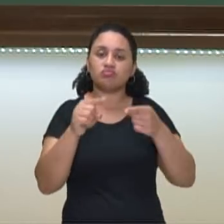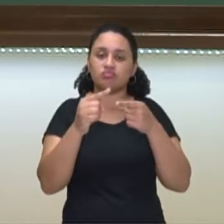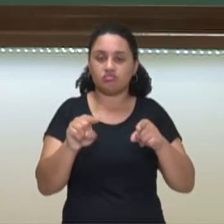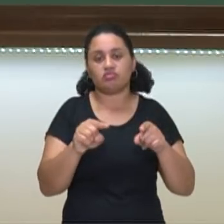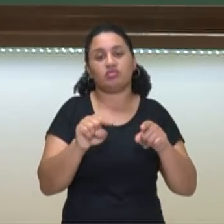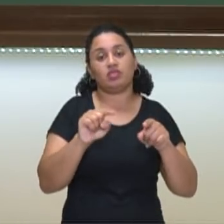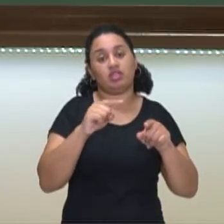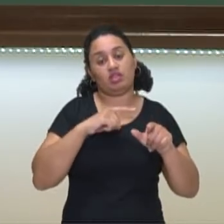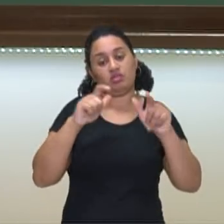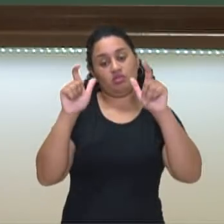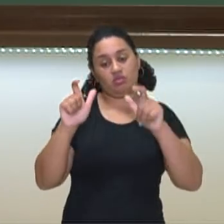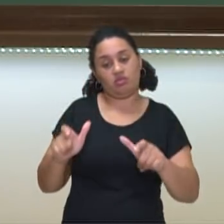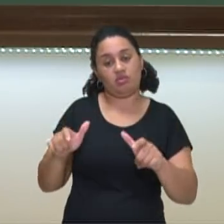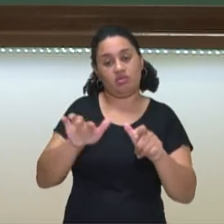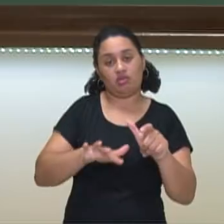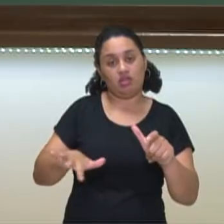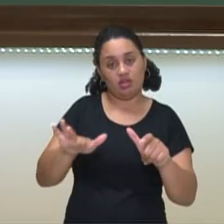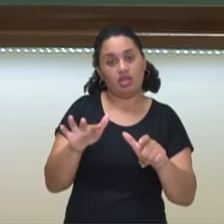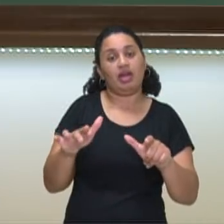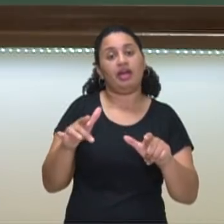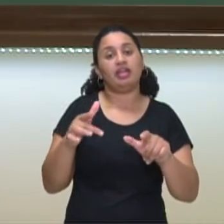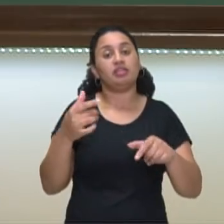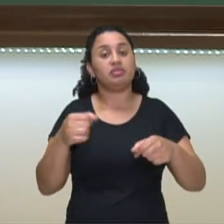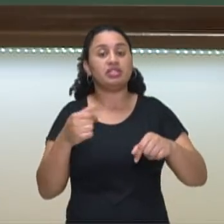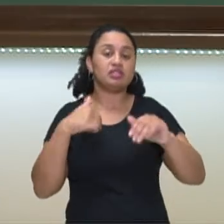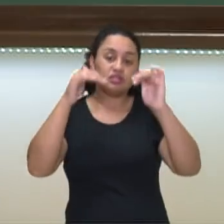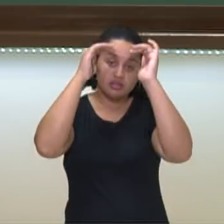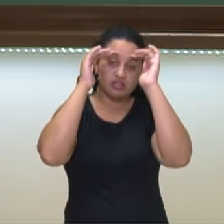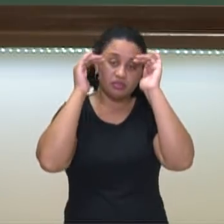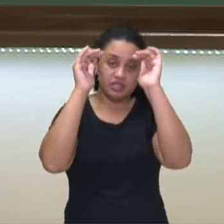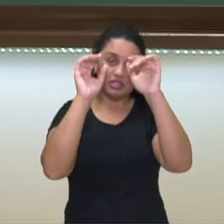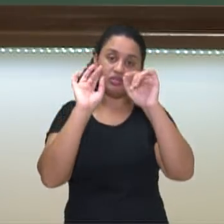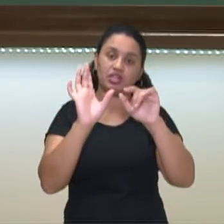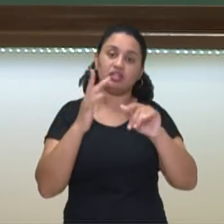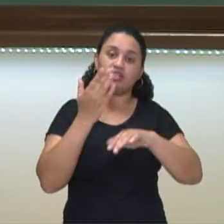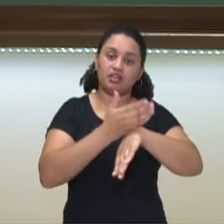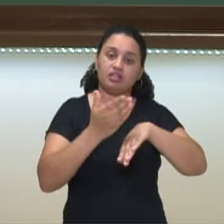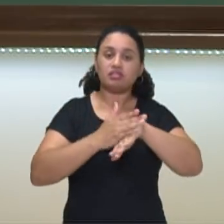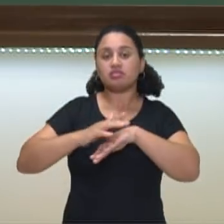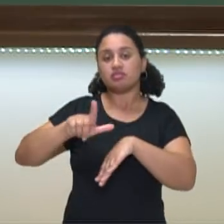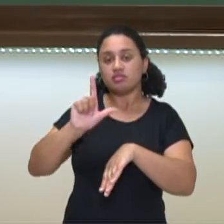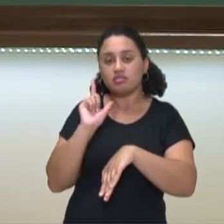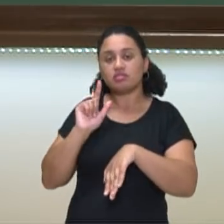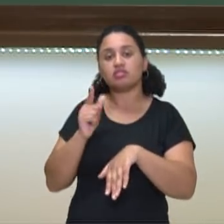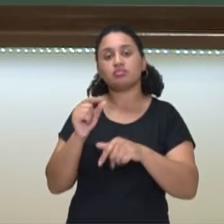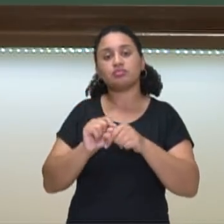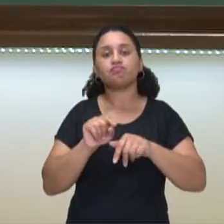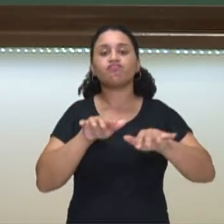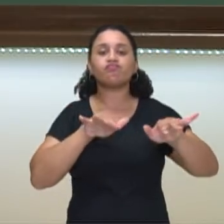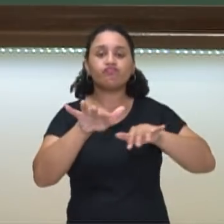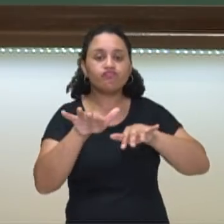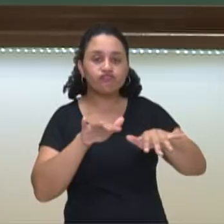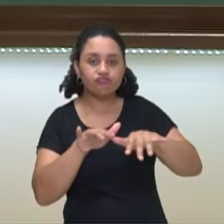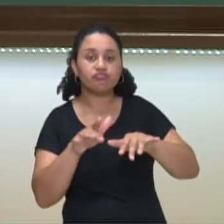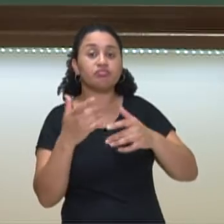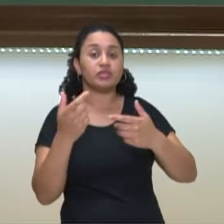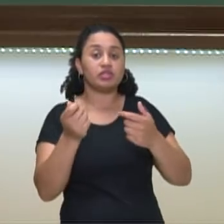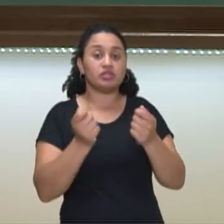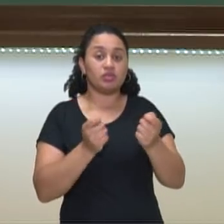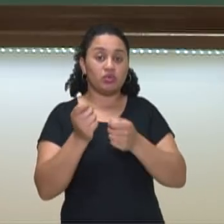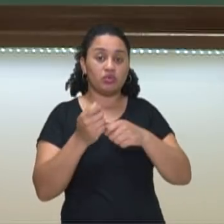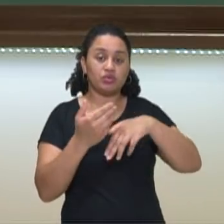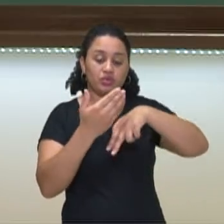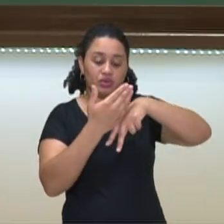espaço e sendo realizado de acordo com a coreografia. Então, para fazer esses movimentos, além de ter o controle do meu